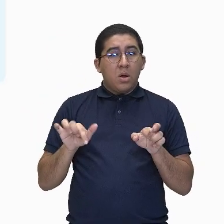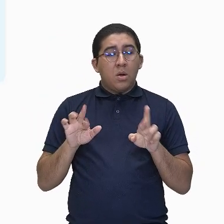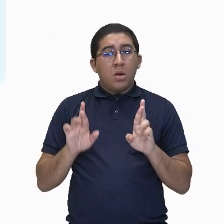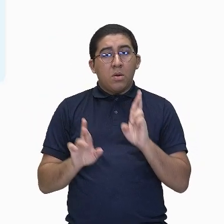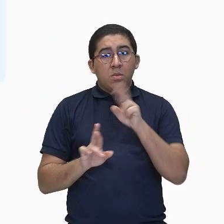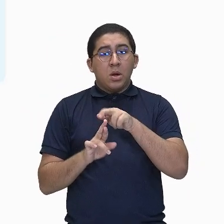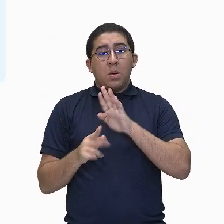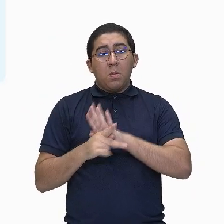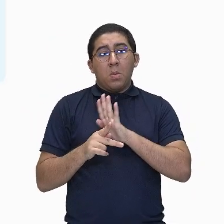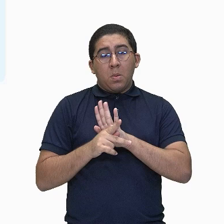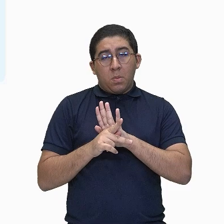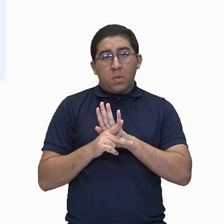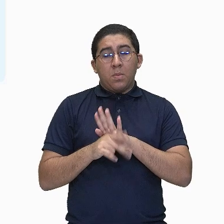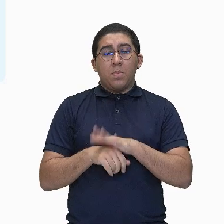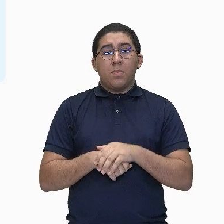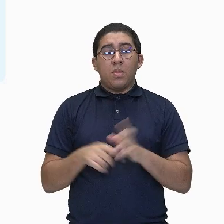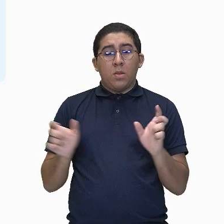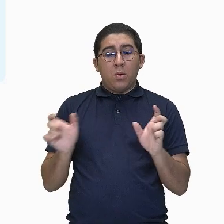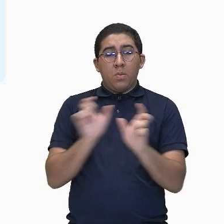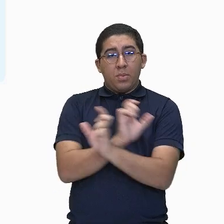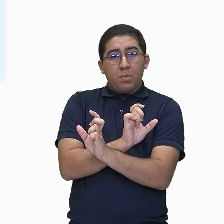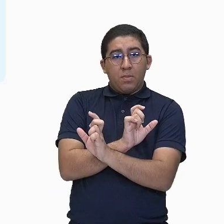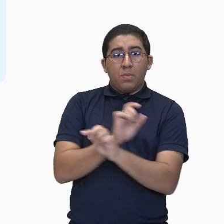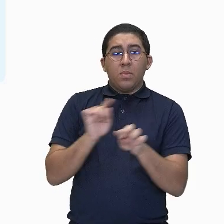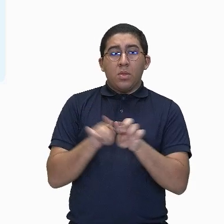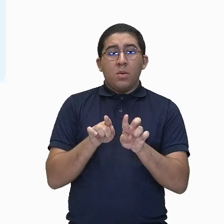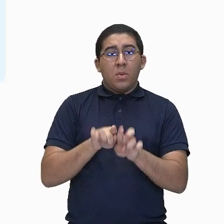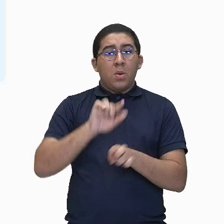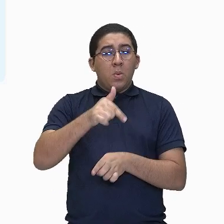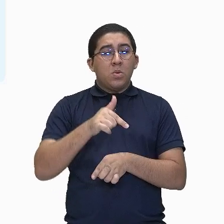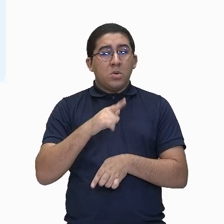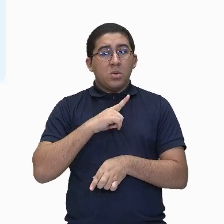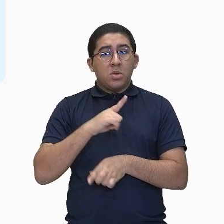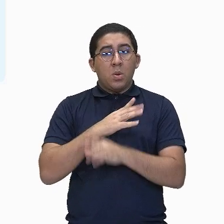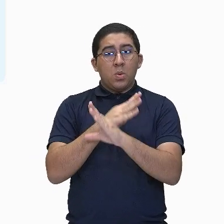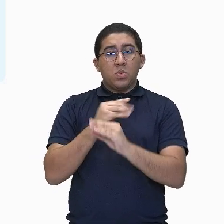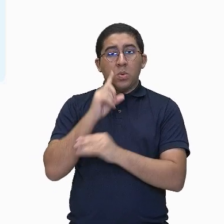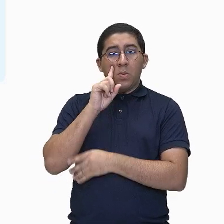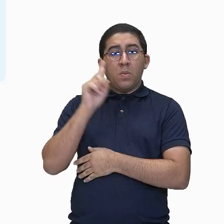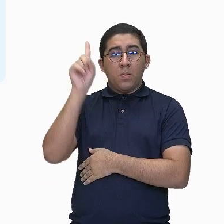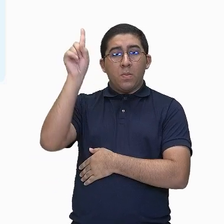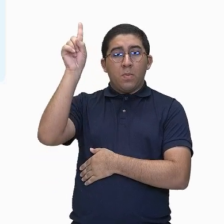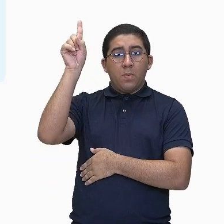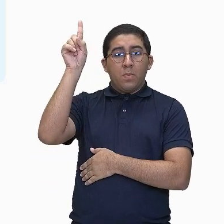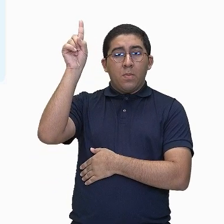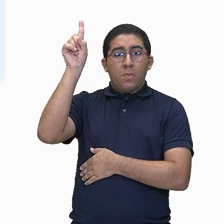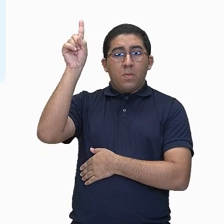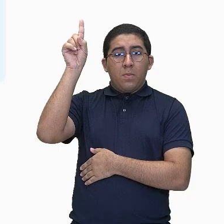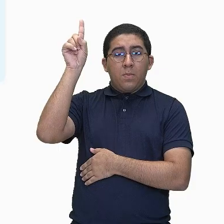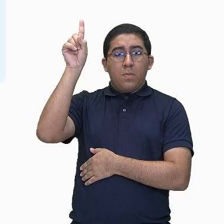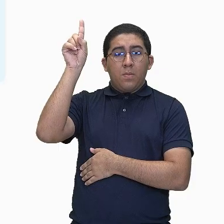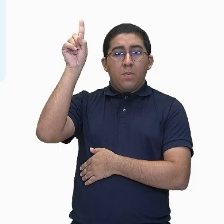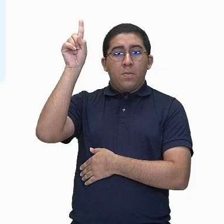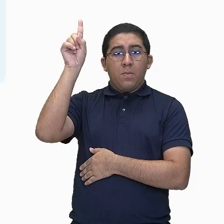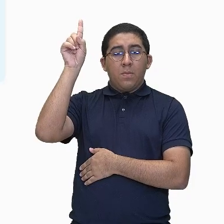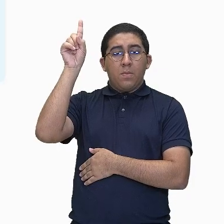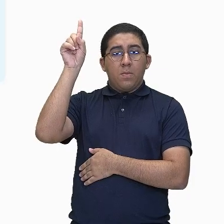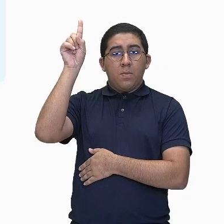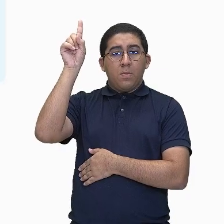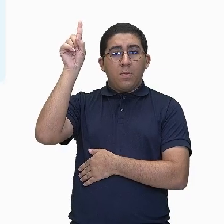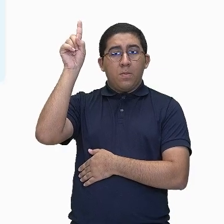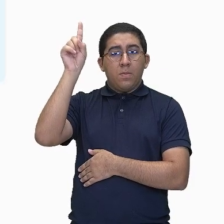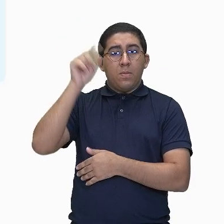oração anterior. E como conjunções, nós temos o mais, o porém, o contudo, o entretanto, no entanto,